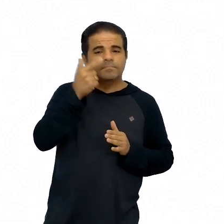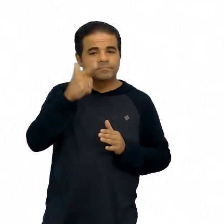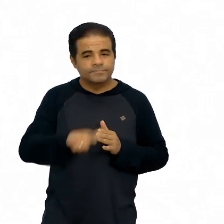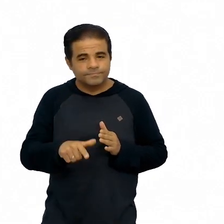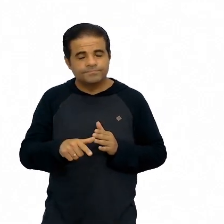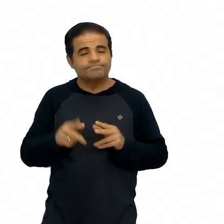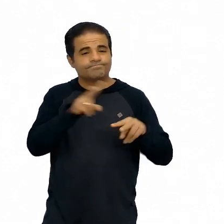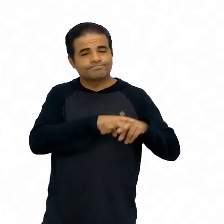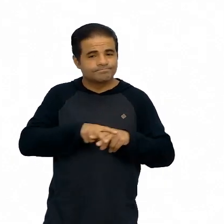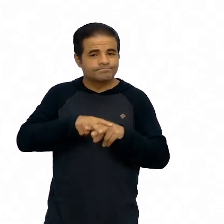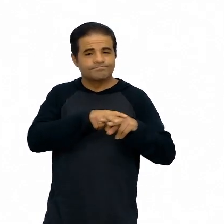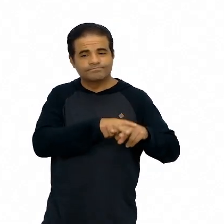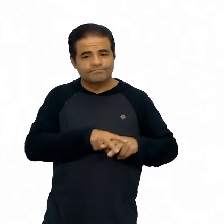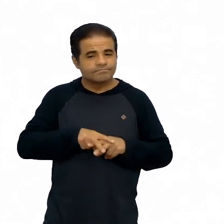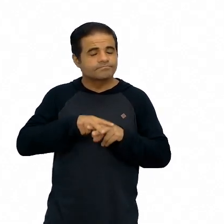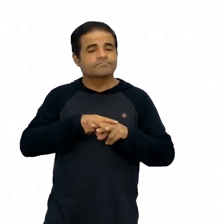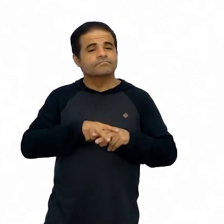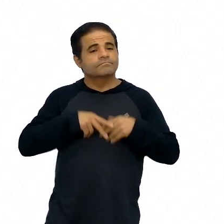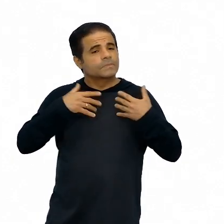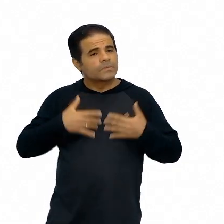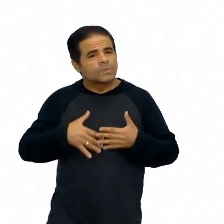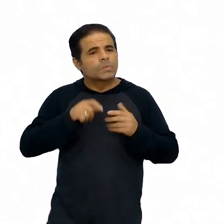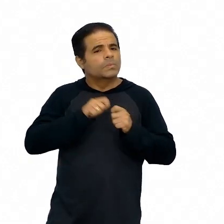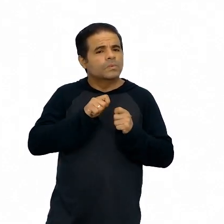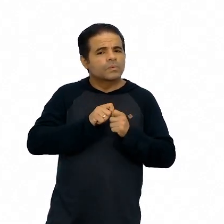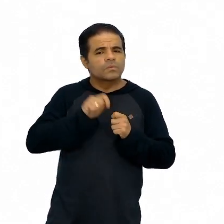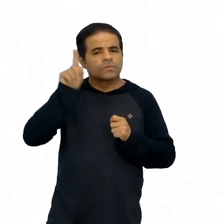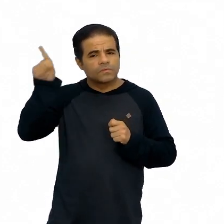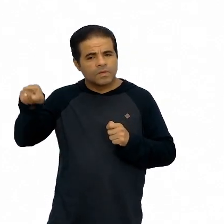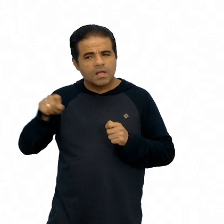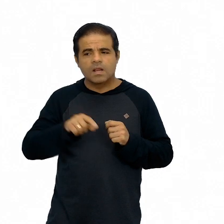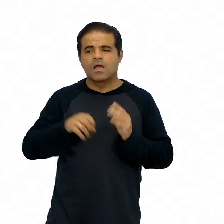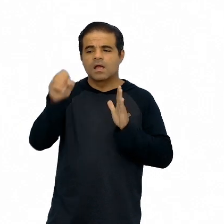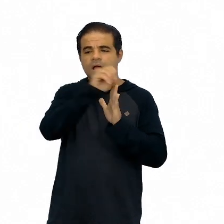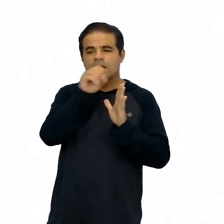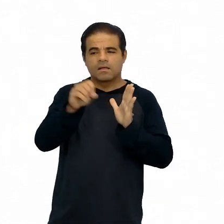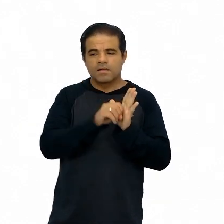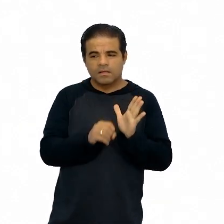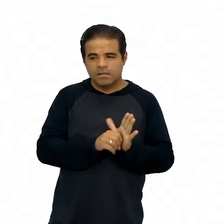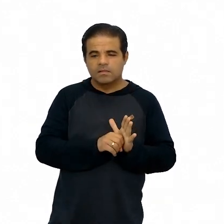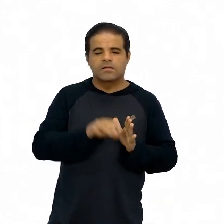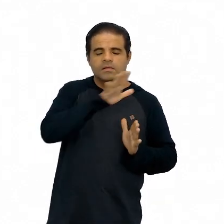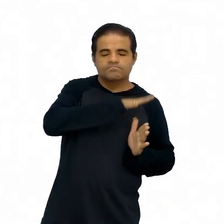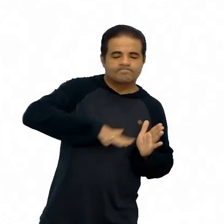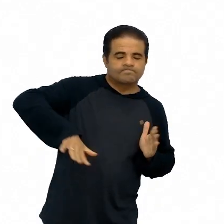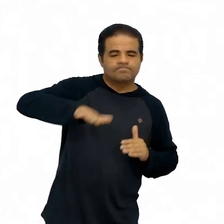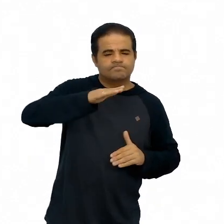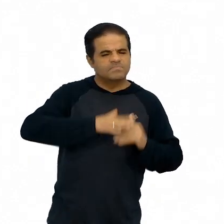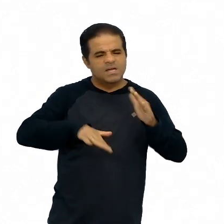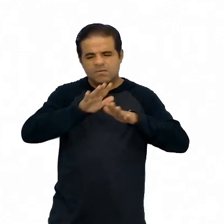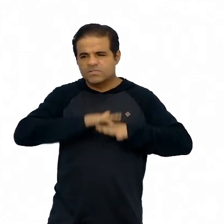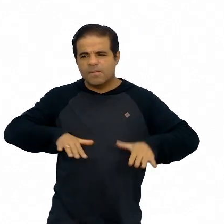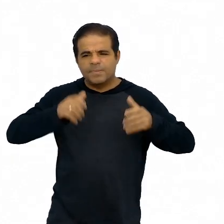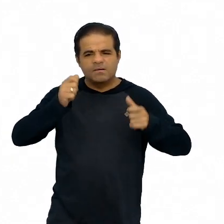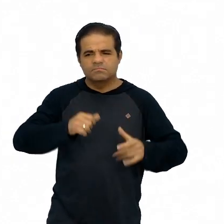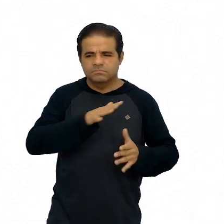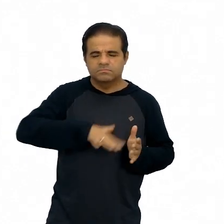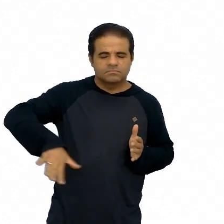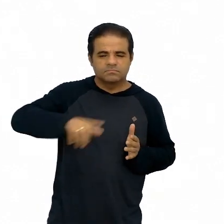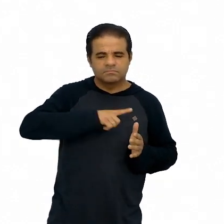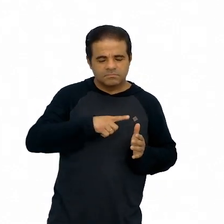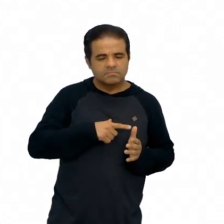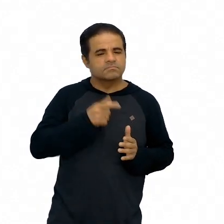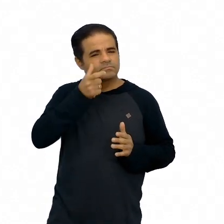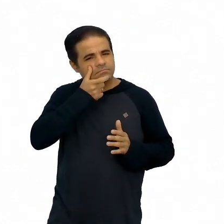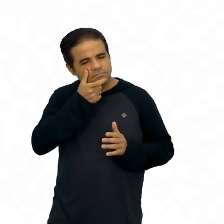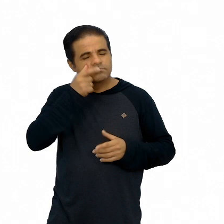Vão rever o que vocês fizeram lá na etapa, na formação de etapa, e vão lá